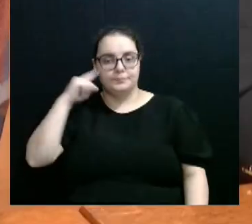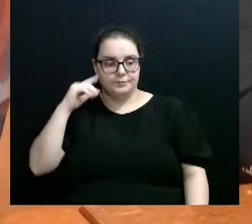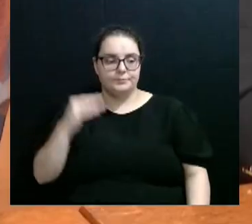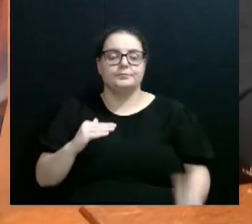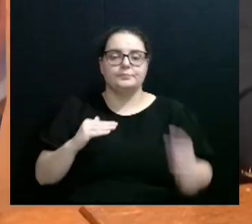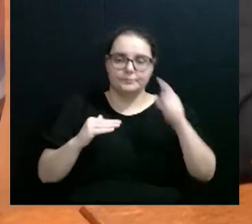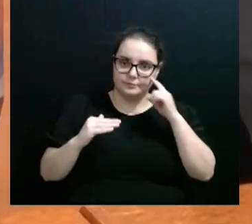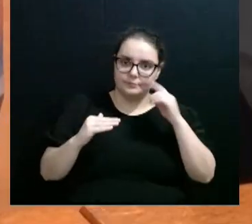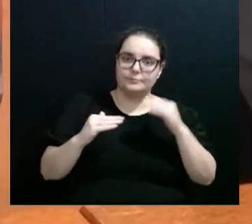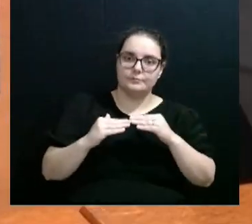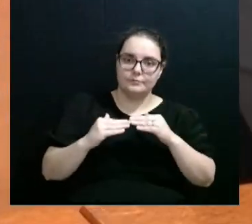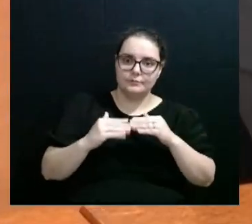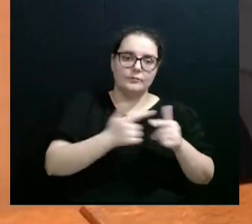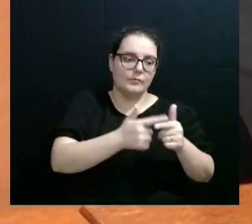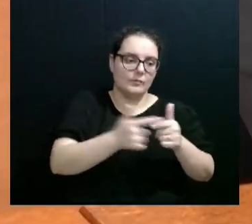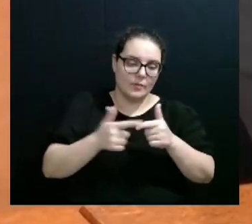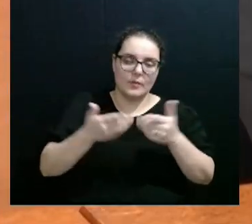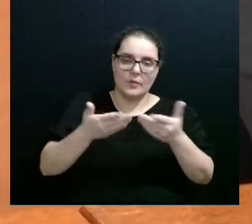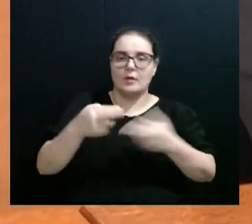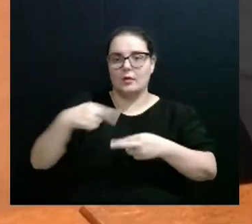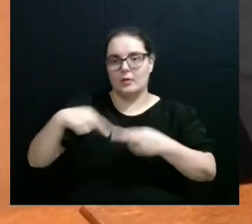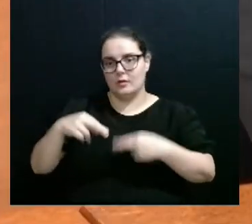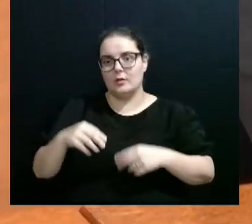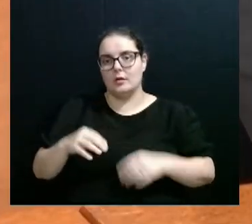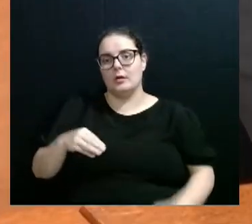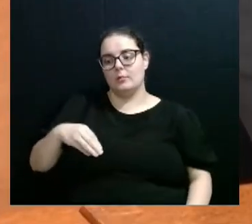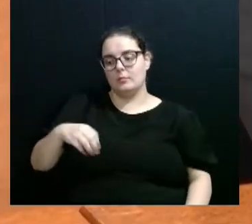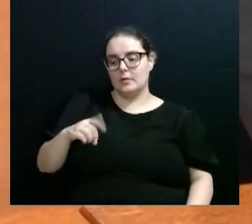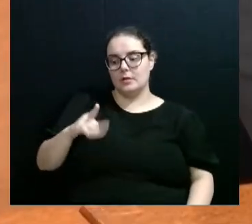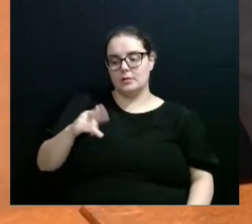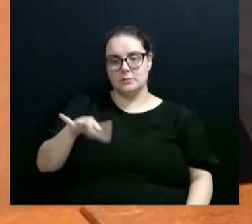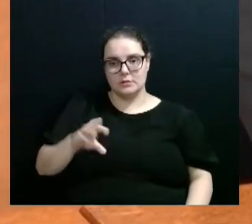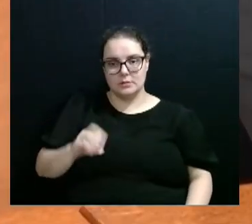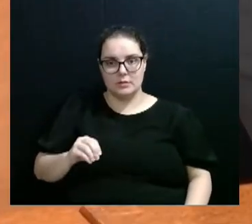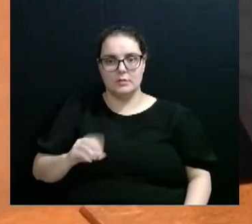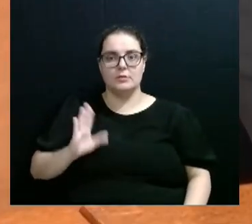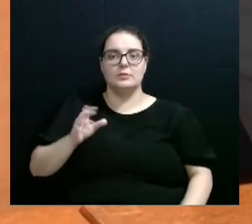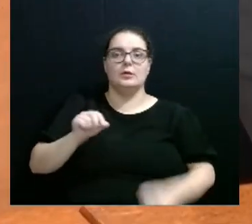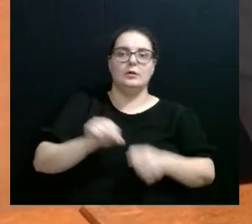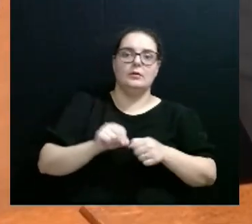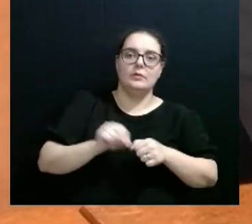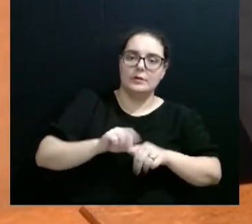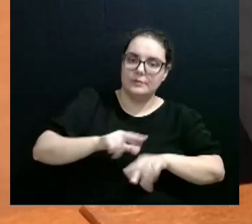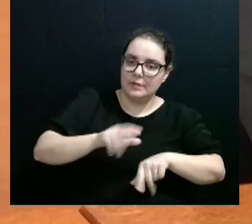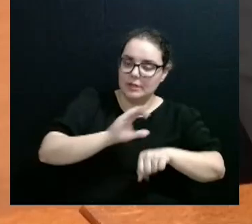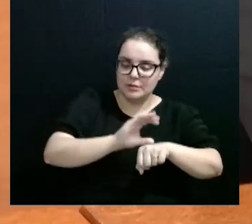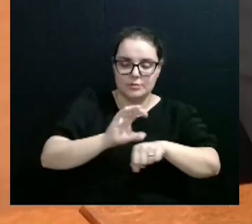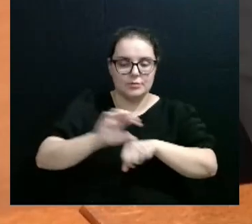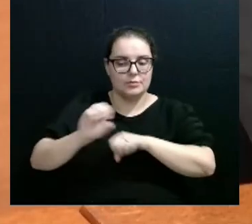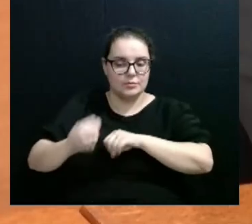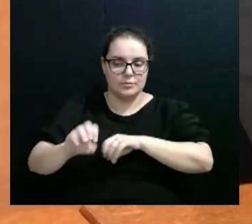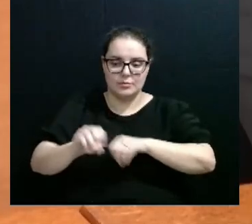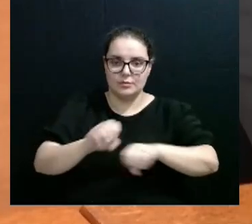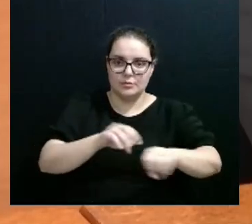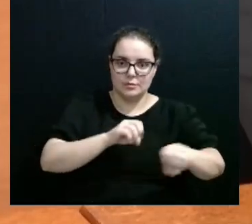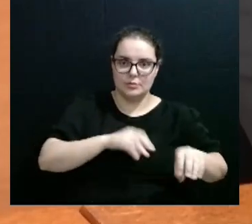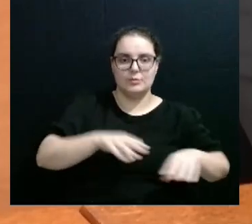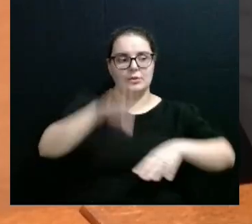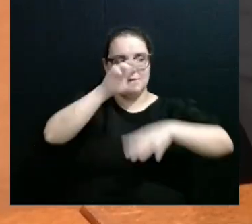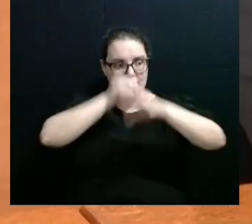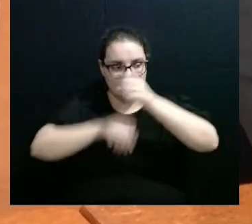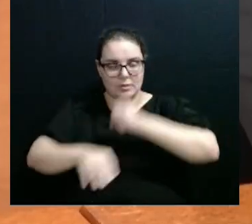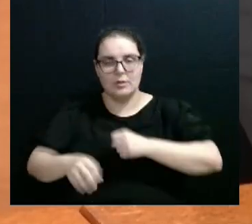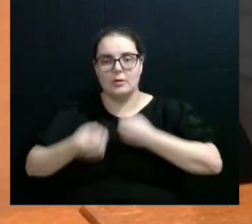dores de vocês com relação a medições. A gente já fez muita capacitação, então eu acho que é bom ouvir o que a guarda tem